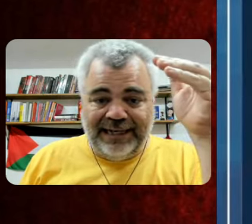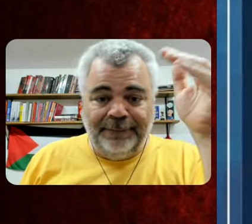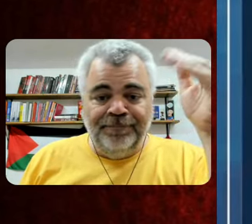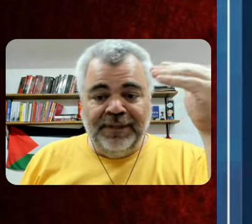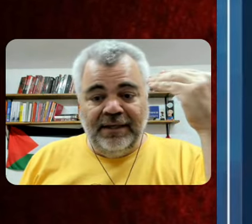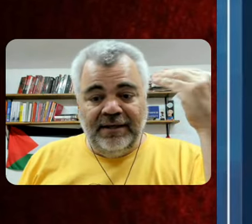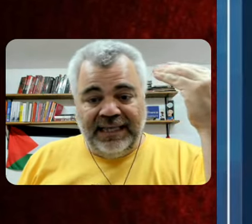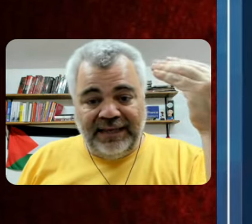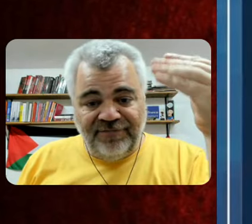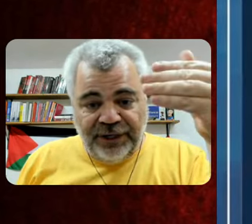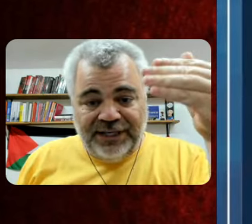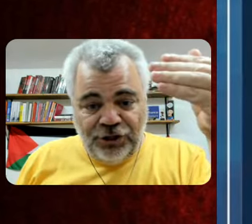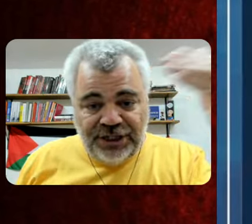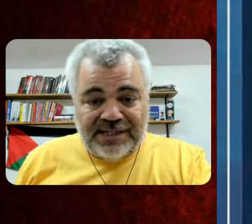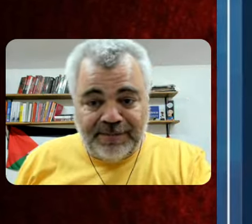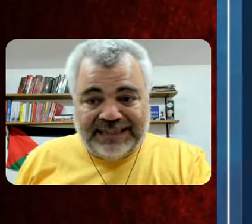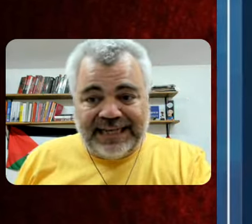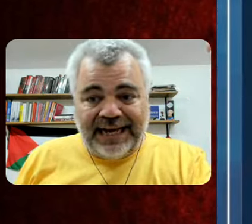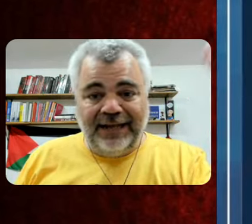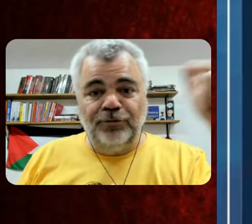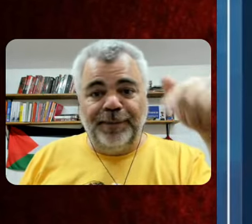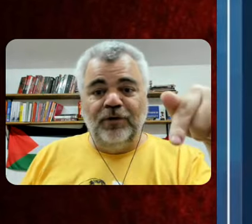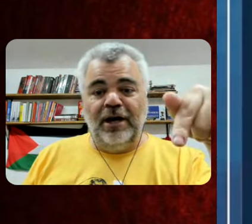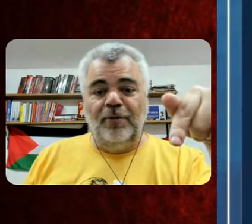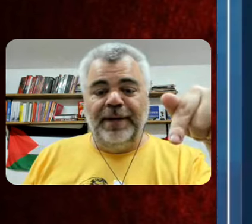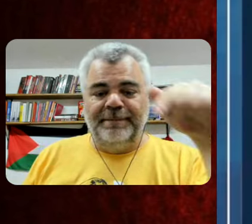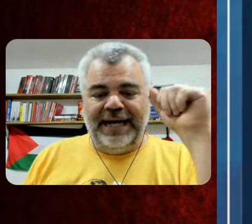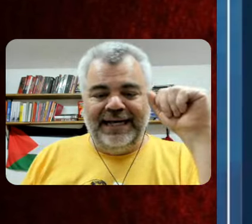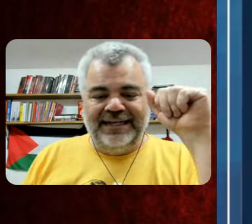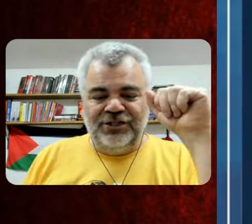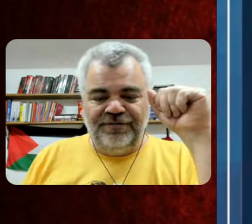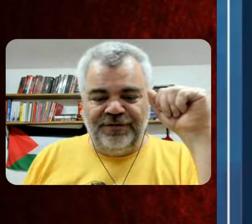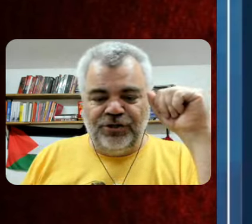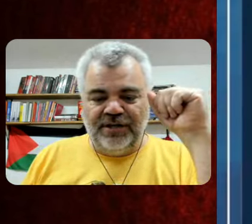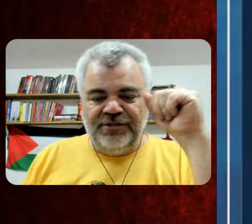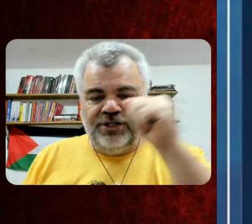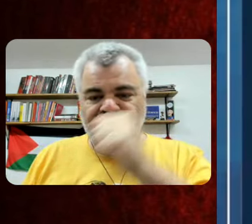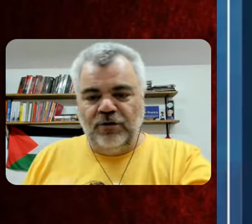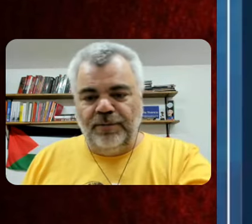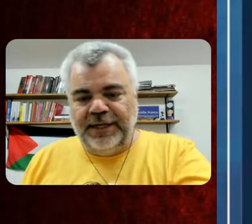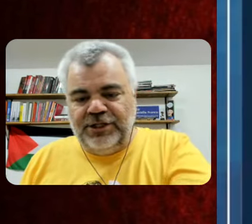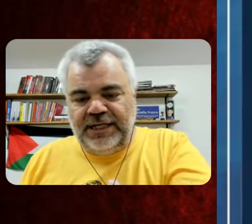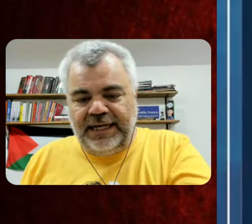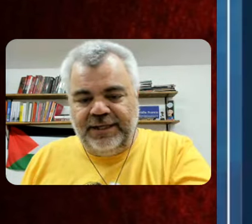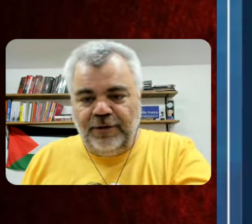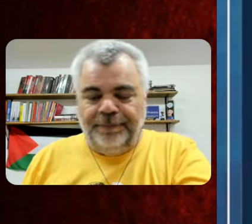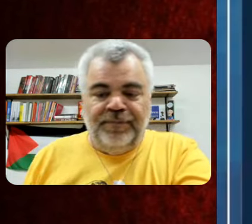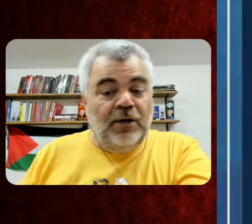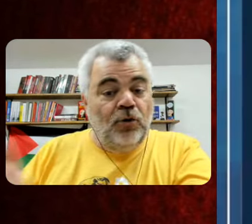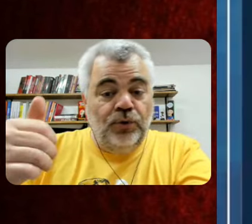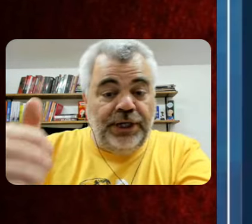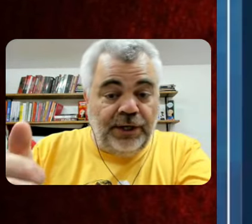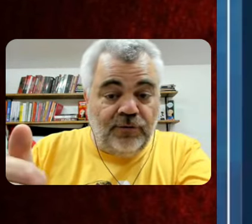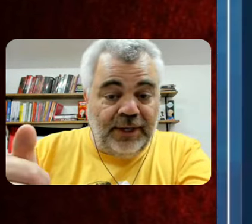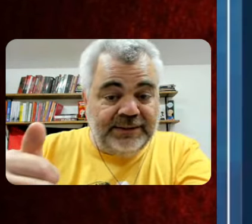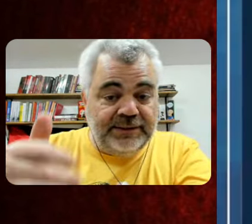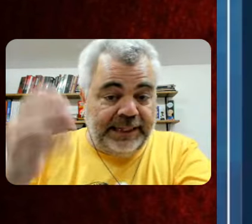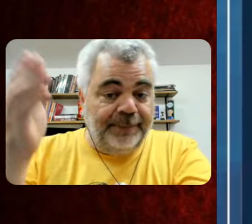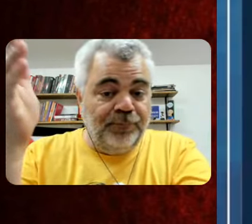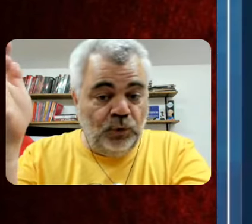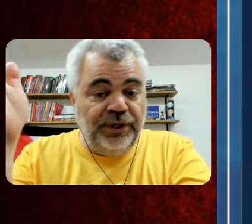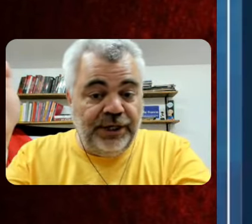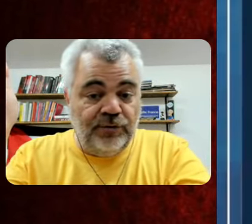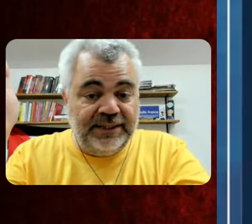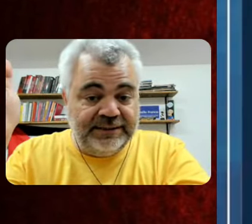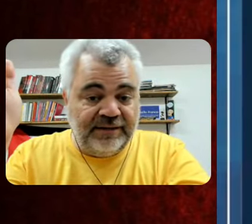Feliciano, aquele que foi desmascarado pelo Glauber Braga neste vídeo que a gente vai compartilhar aqui, ó. O Nicolas,